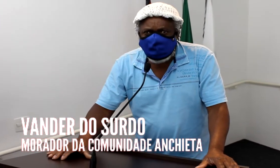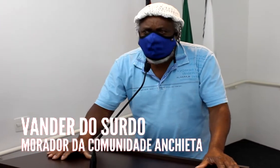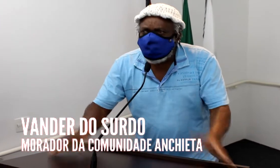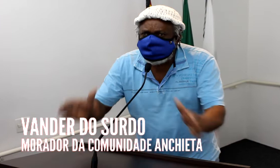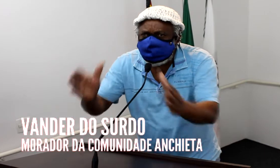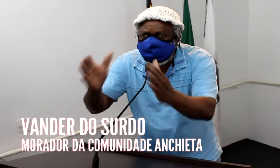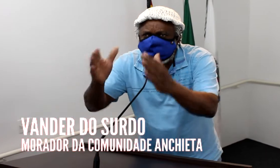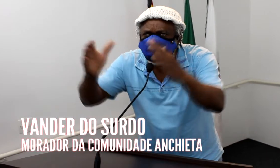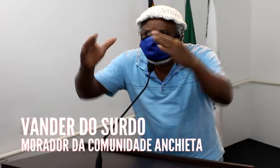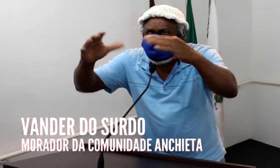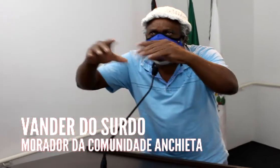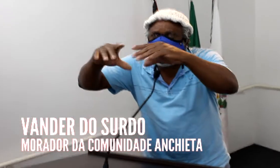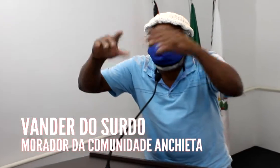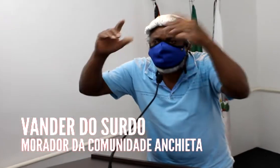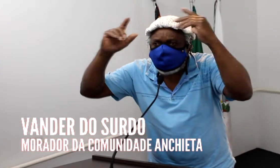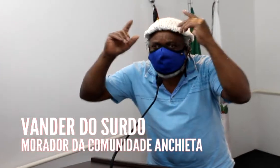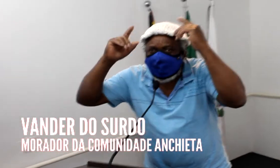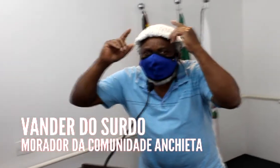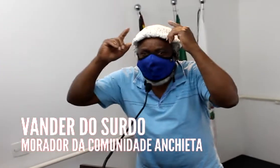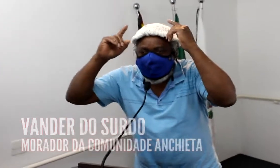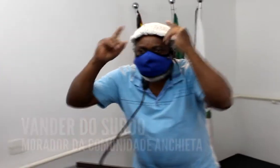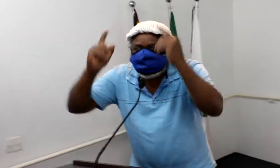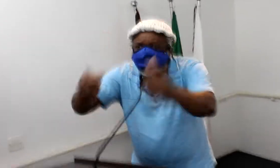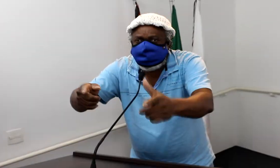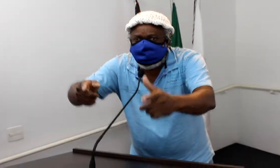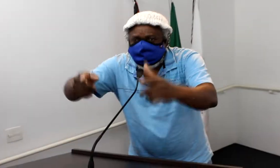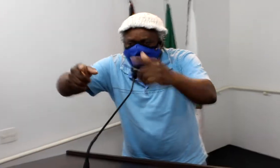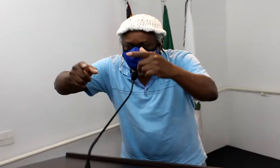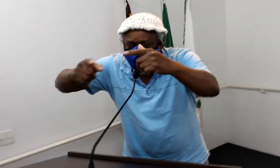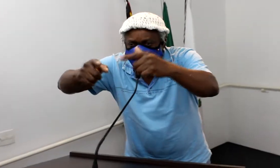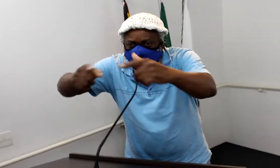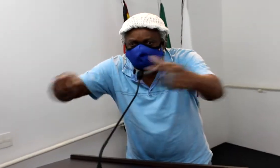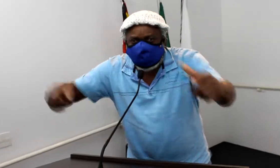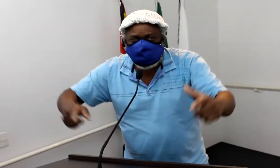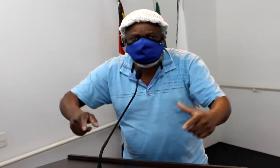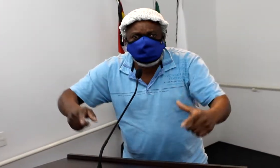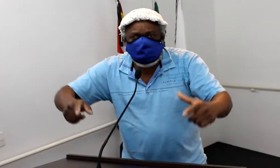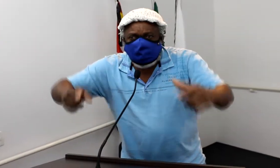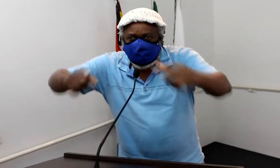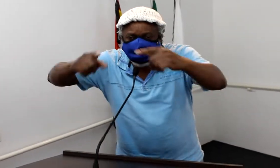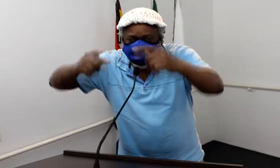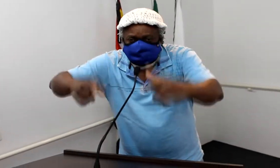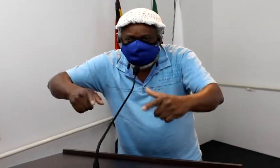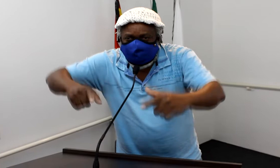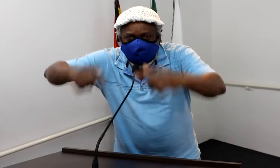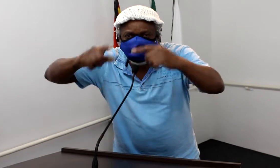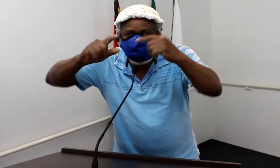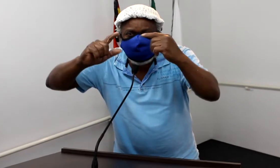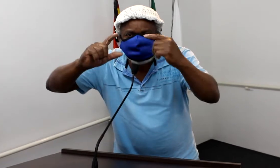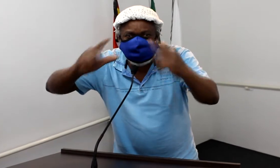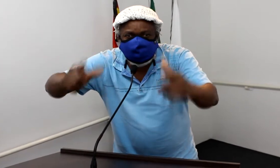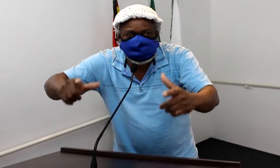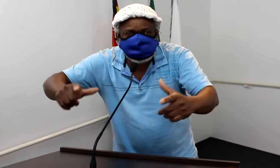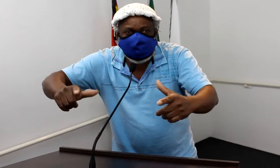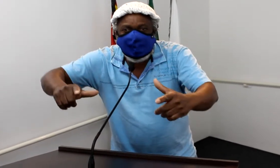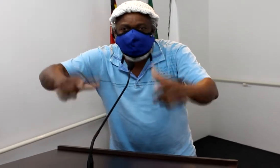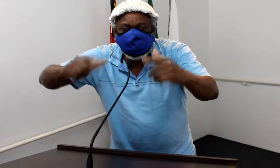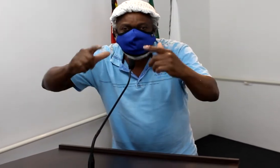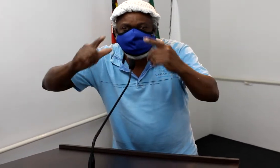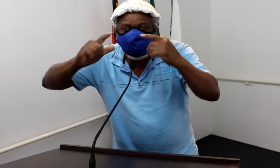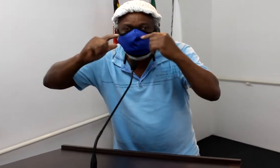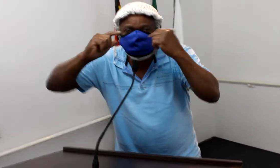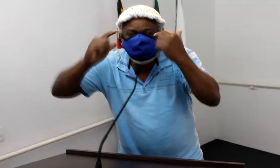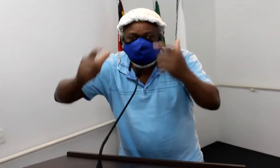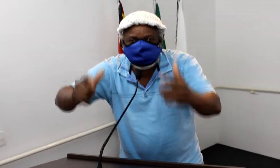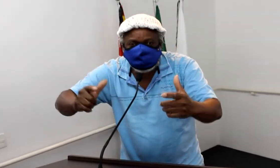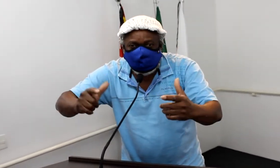moradia, o endereço que nós podemos falar. Aqui é meu canto. Aqui é onde as minhas crianças